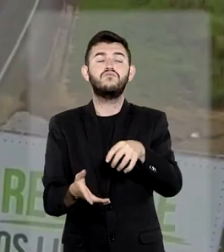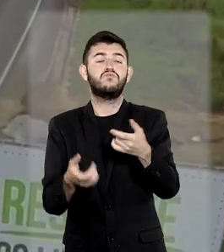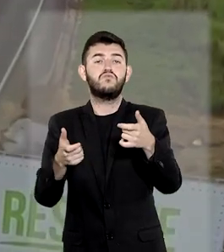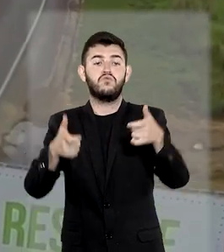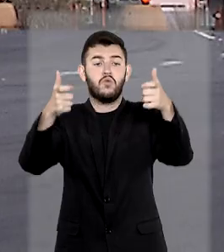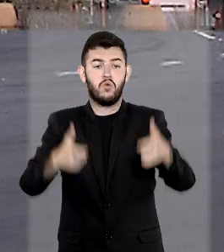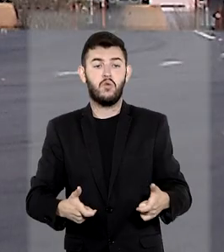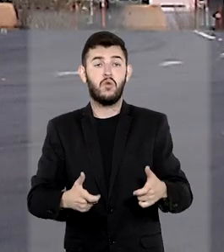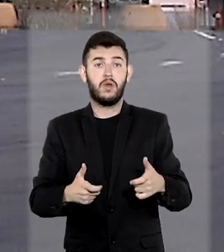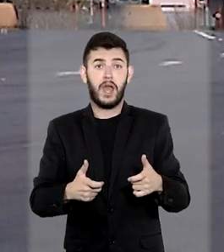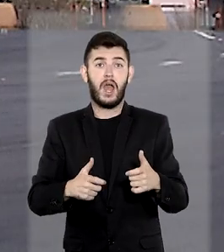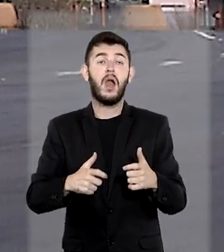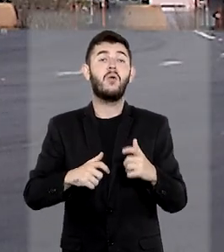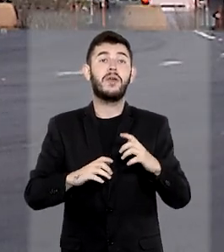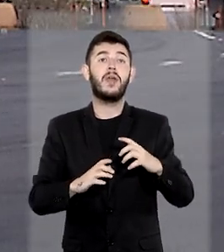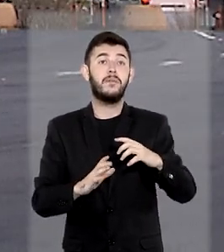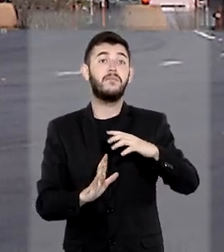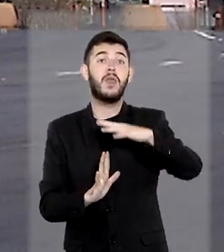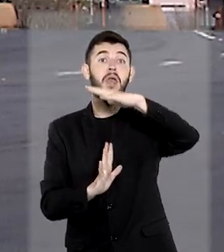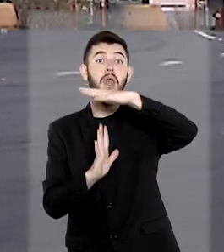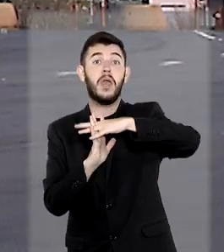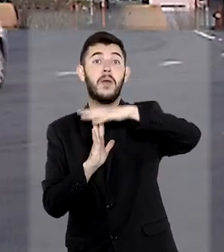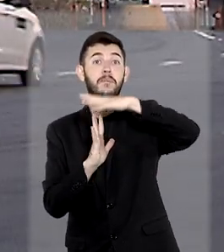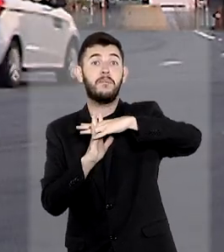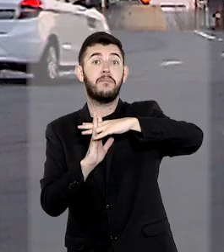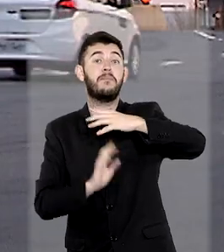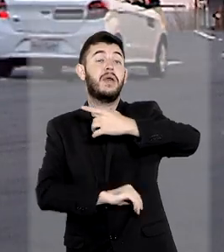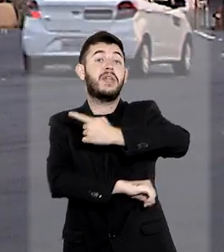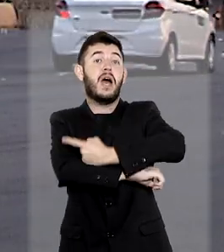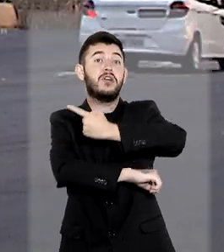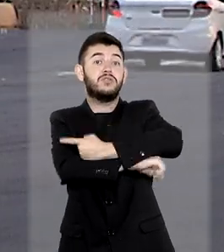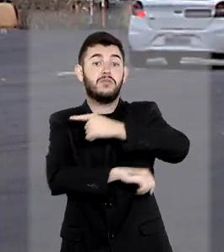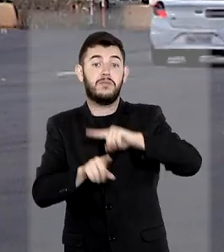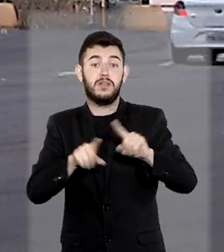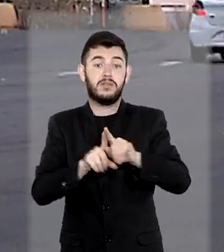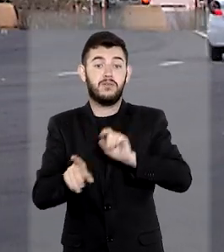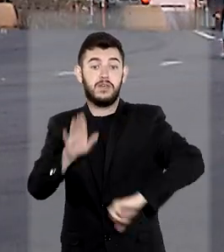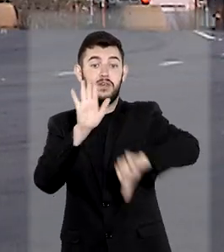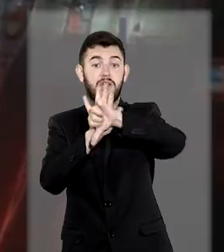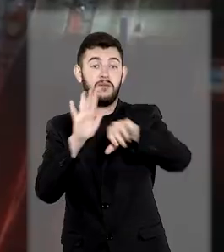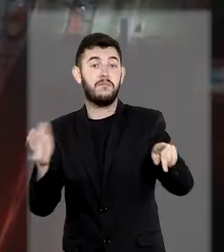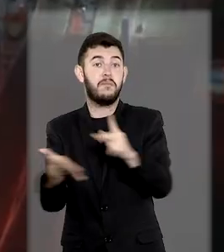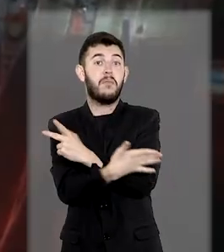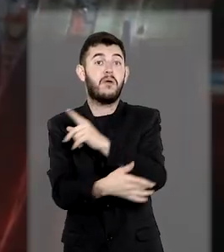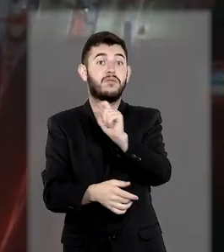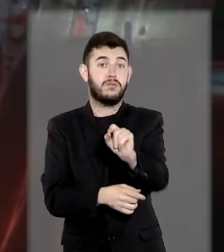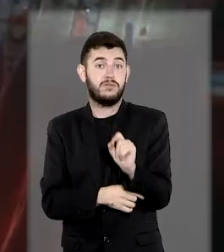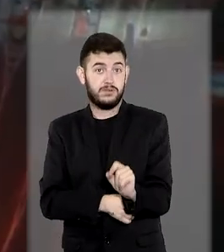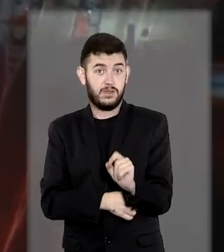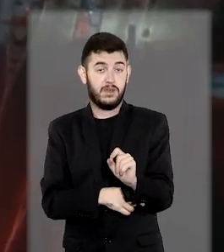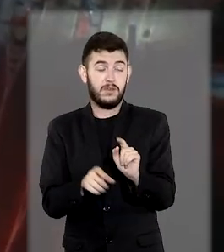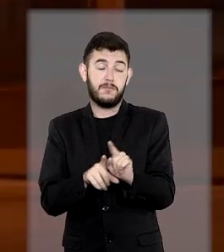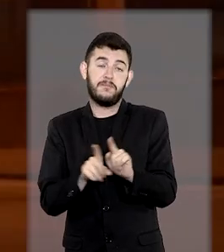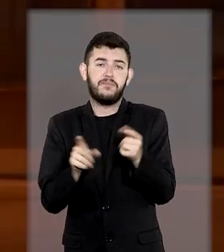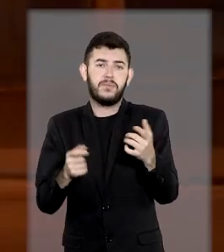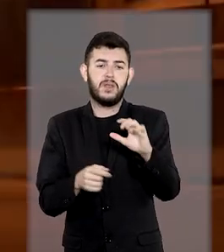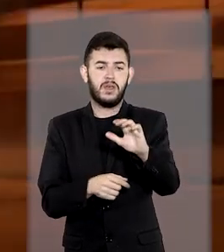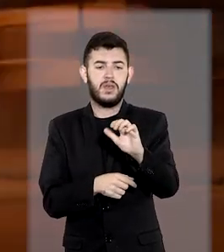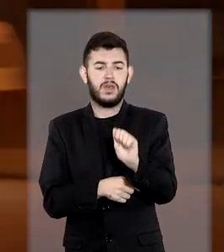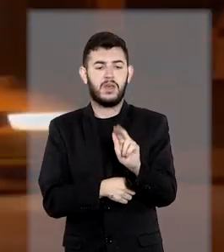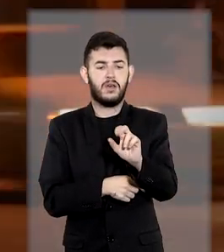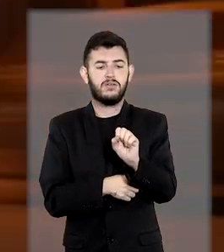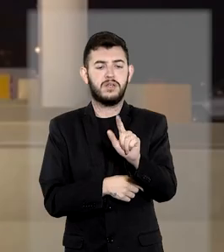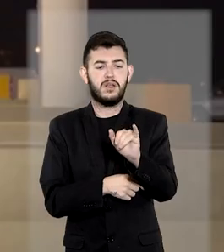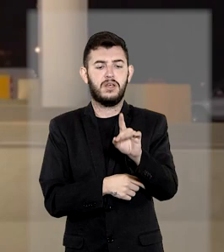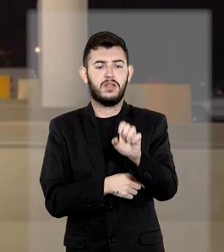Dessa forma, a terceira turma entendeu que o crime deve ser tratado como fortuito externo, o qual rompe o nexo de